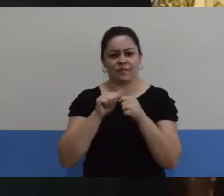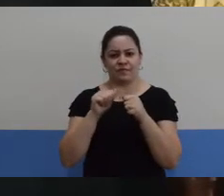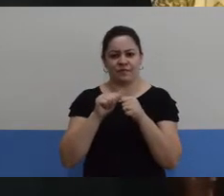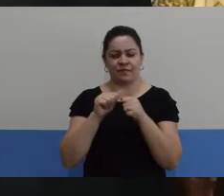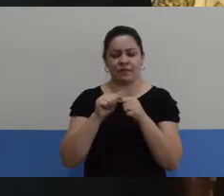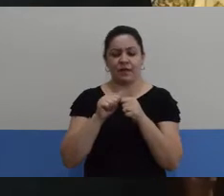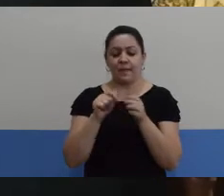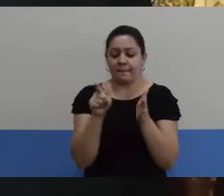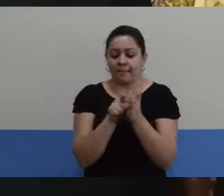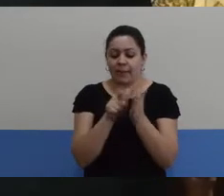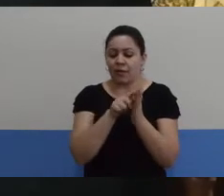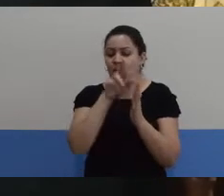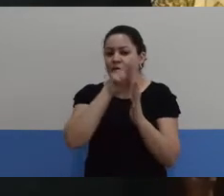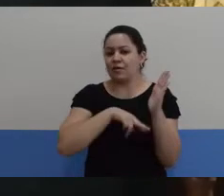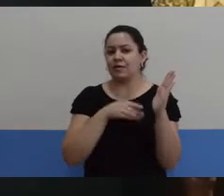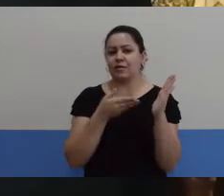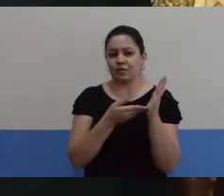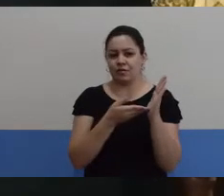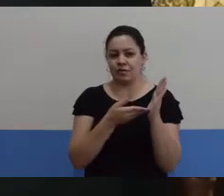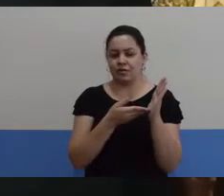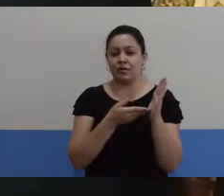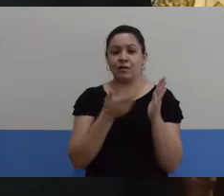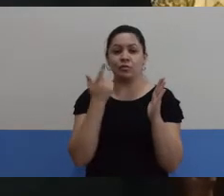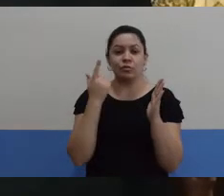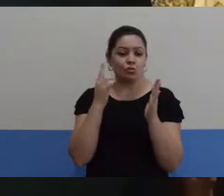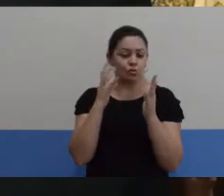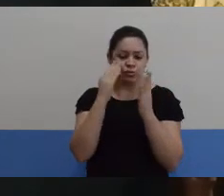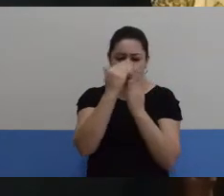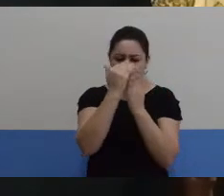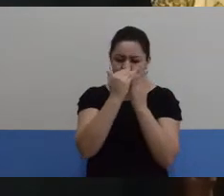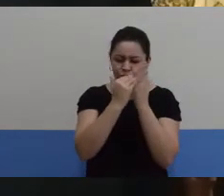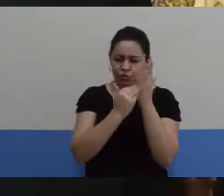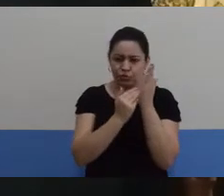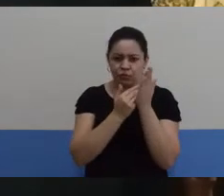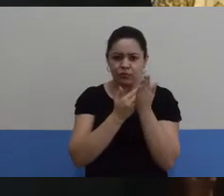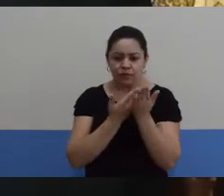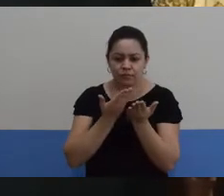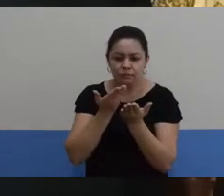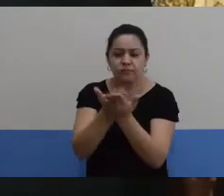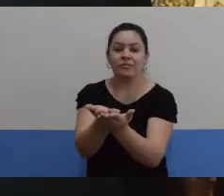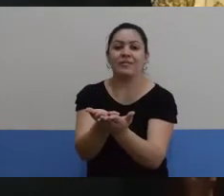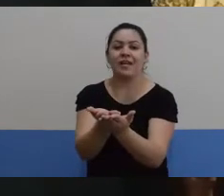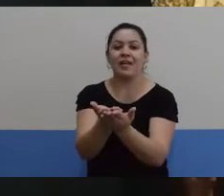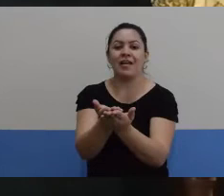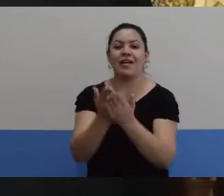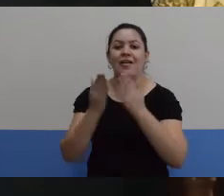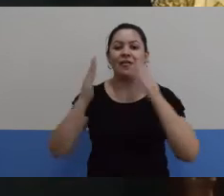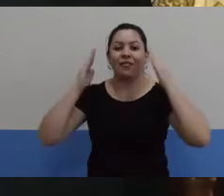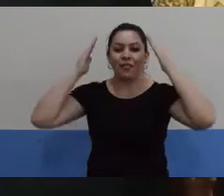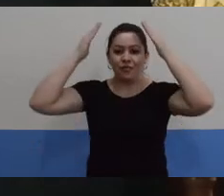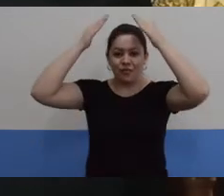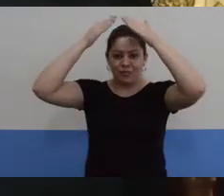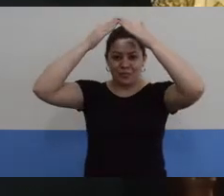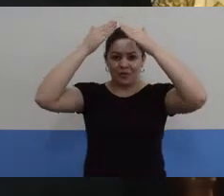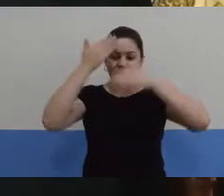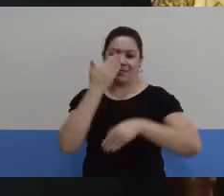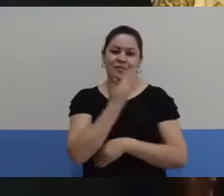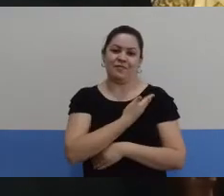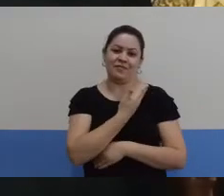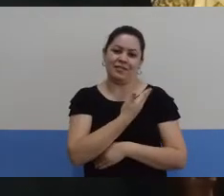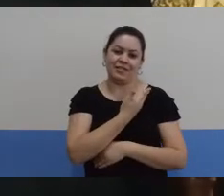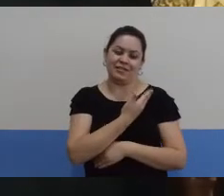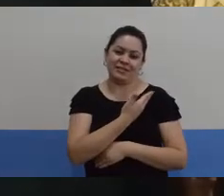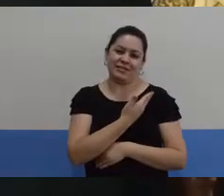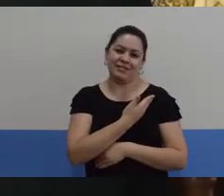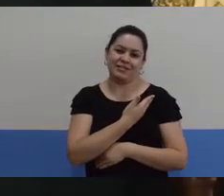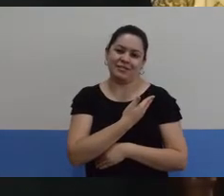em papel, vai chegar na mão do Papa Francisco. Que tal, que bonito, né? Bonito, né? O que você estiver escrevendo